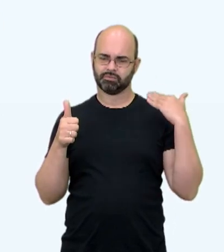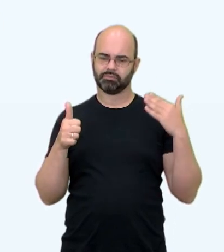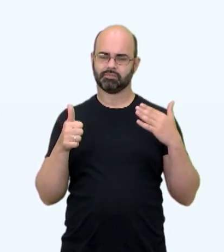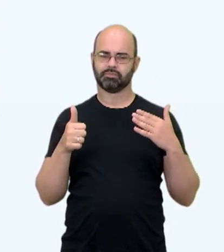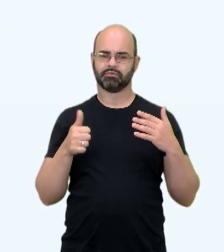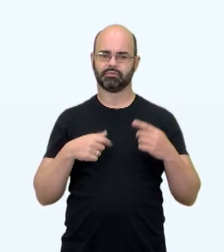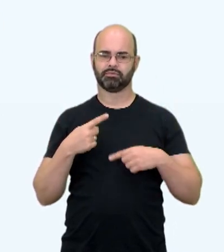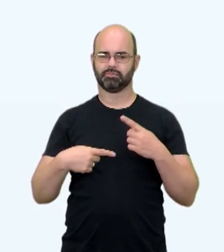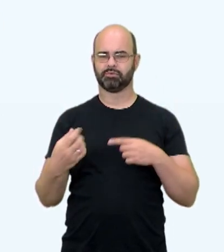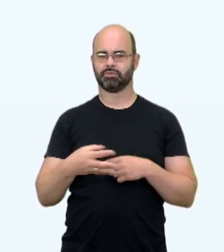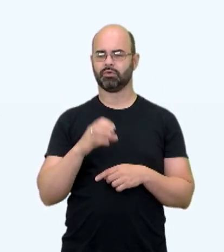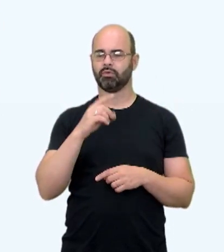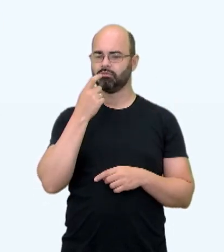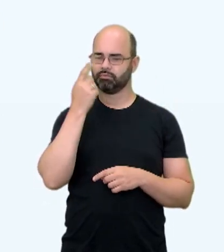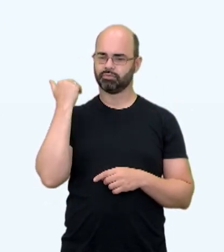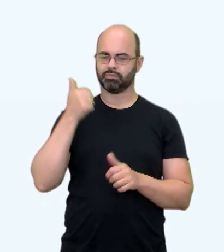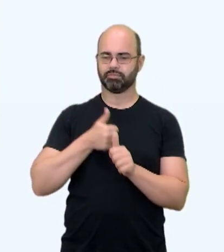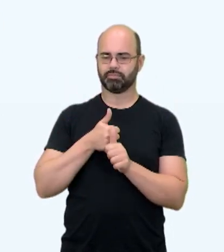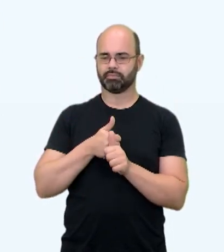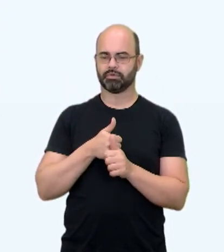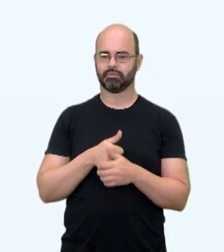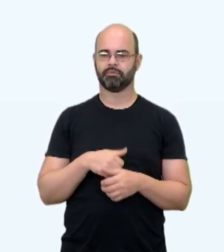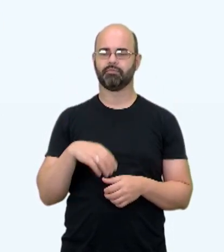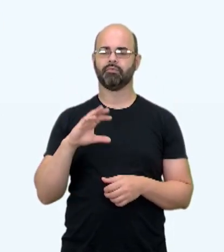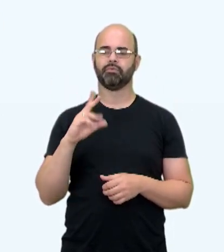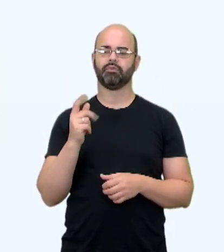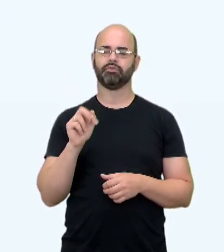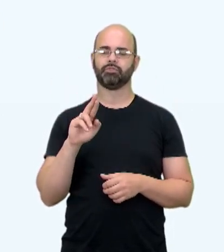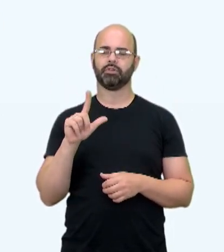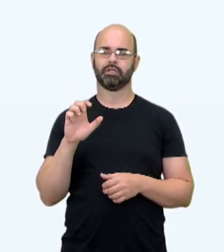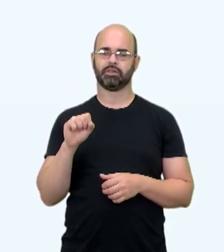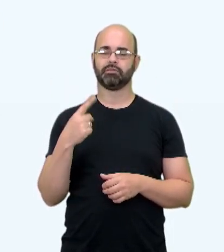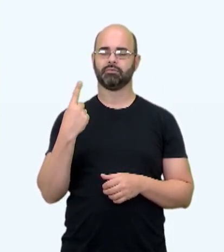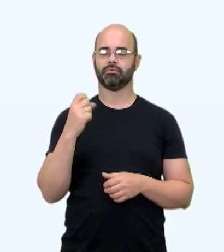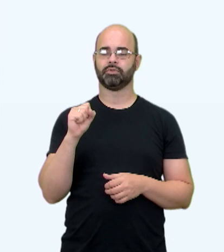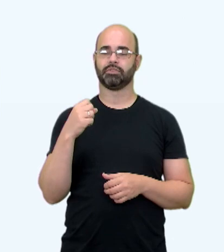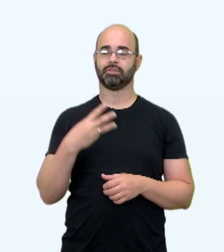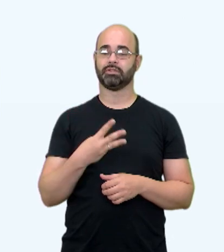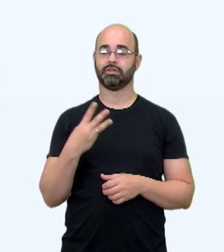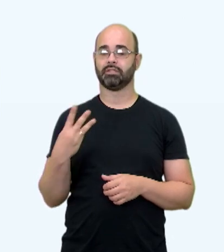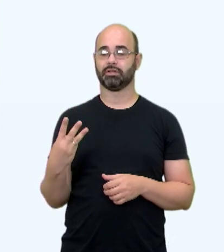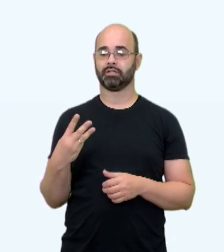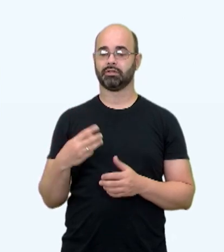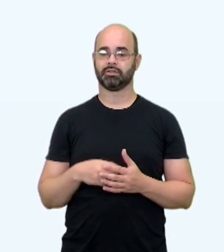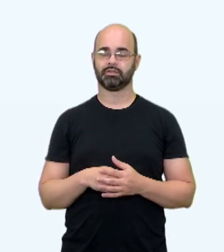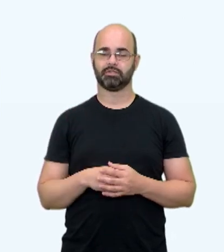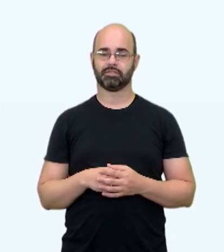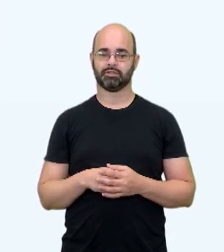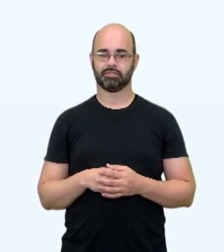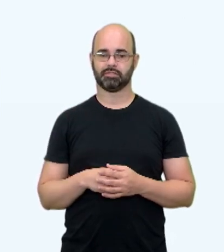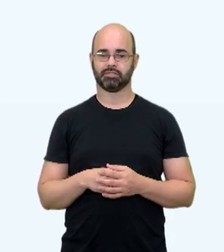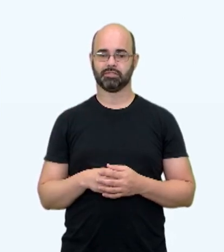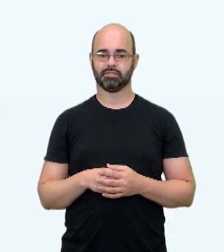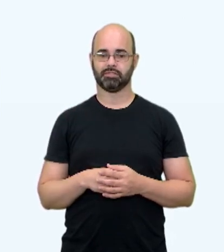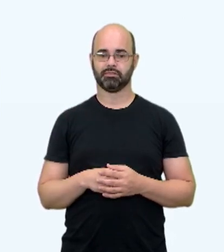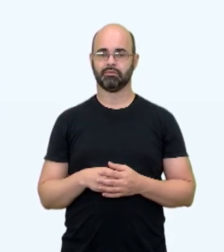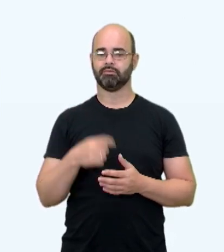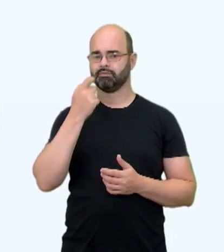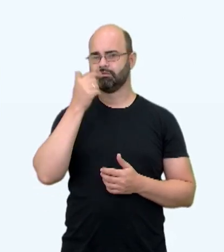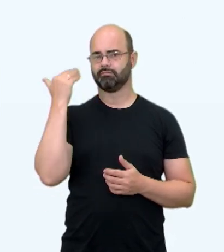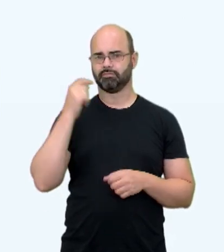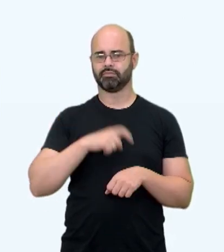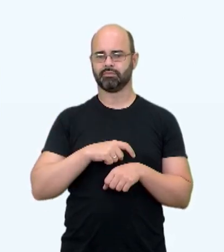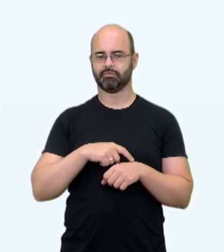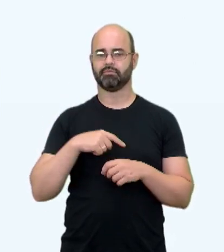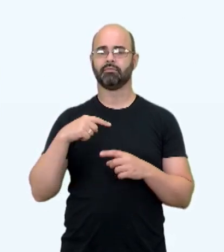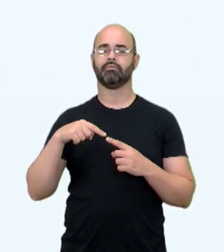moderna ou recente, né, que foi Charles Lyell em 1873, né, ele já falou num período recente, que depois